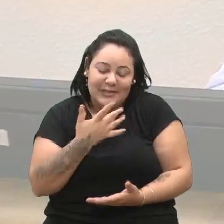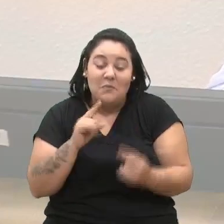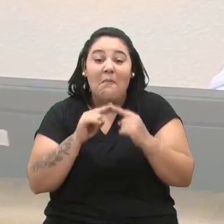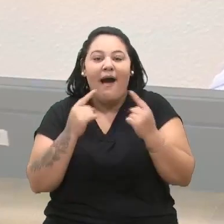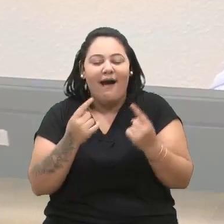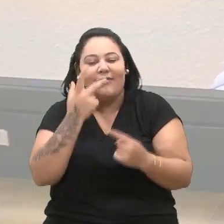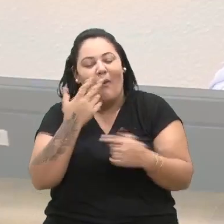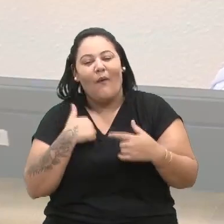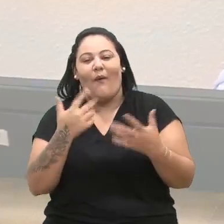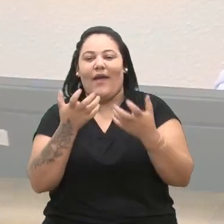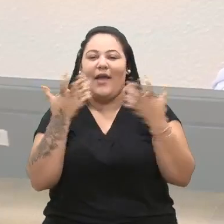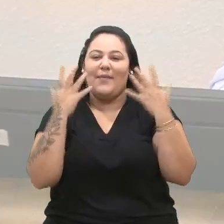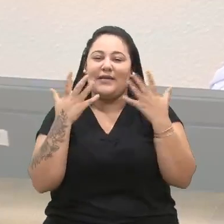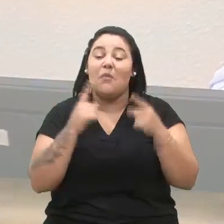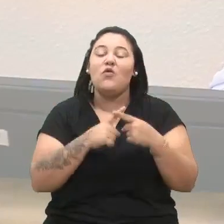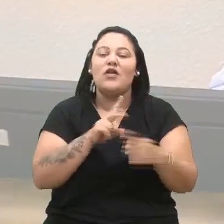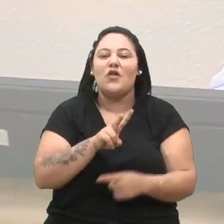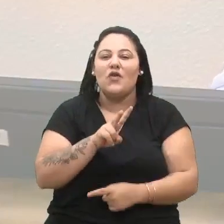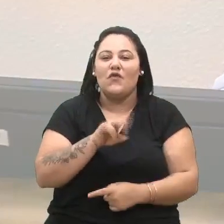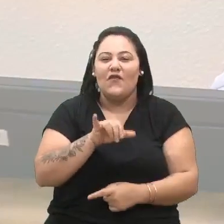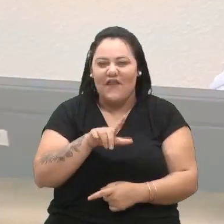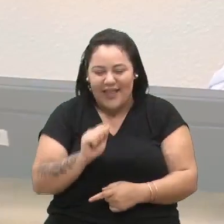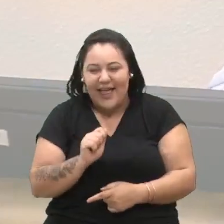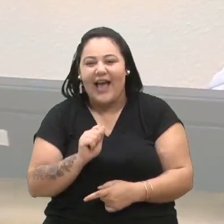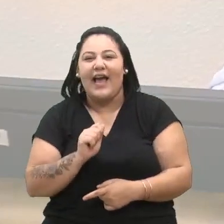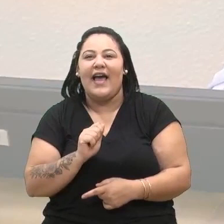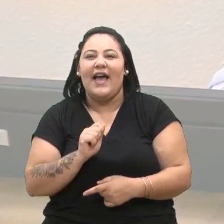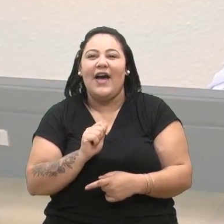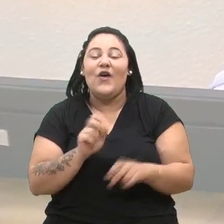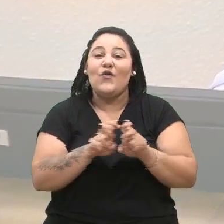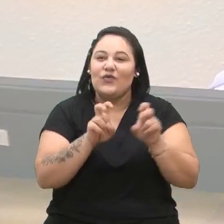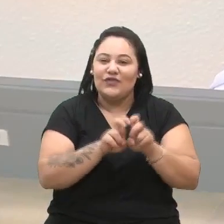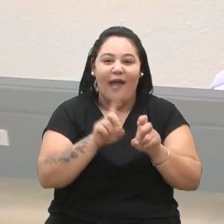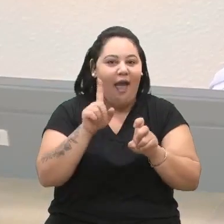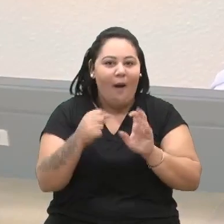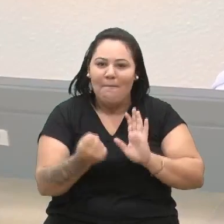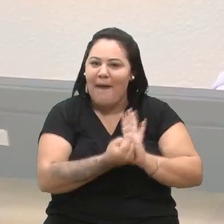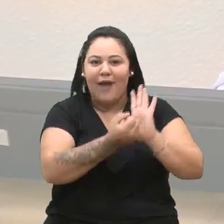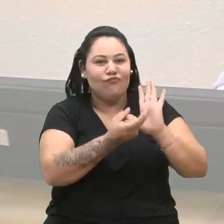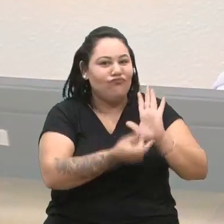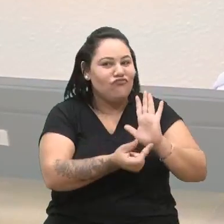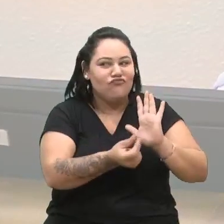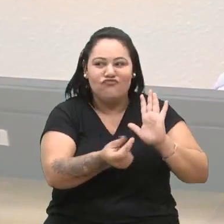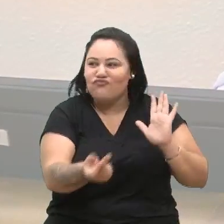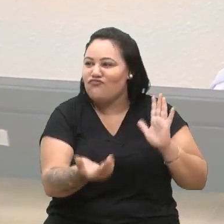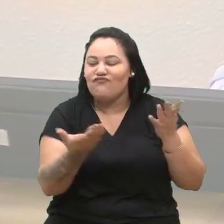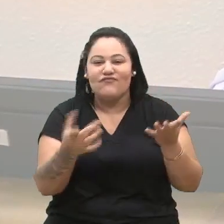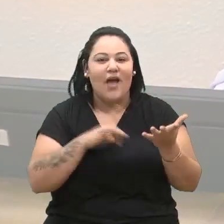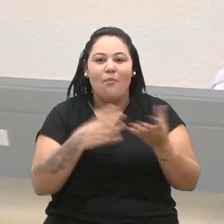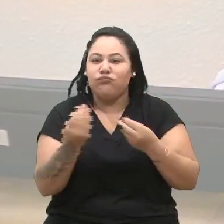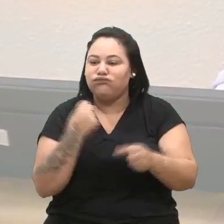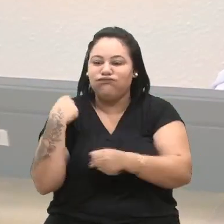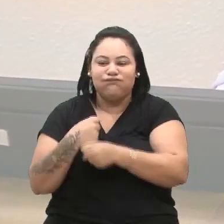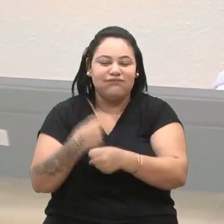o Gauchinha futebol, de salão, futsal, é histórico, é de tantos anos que a gente acompanha lá, e